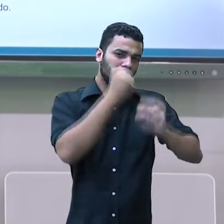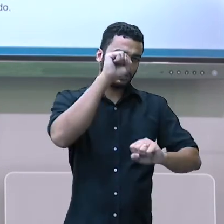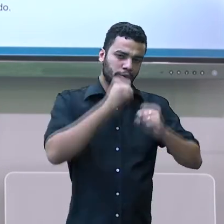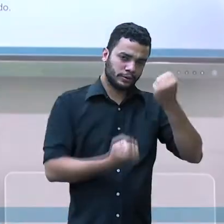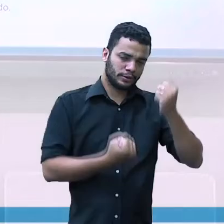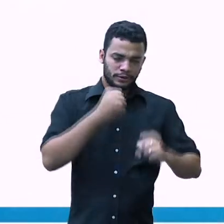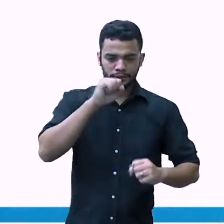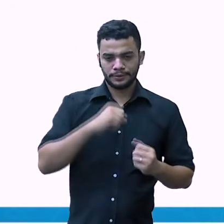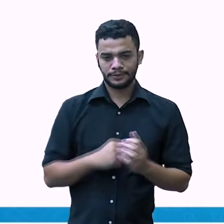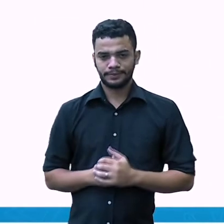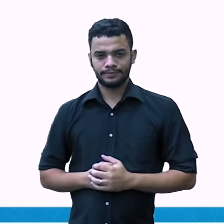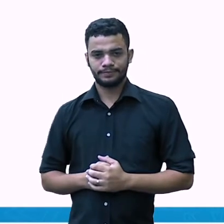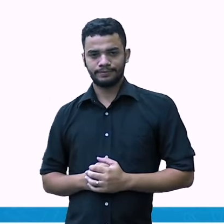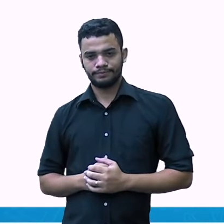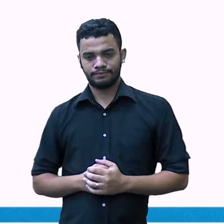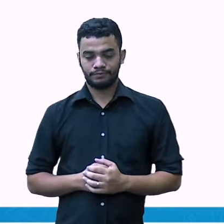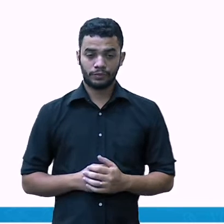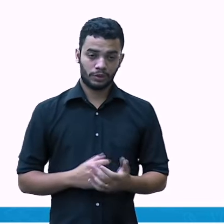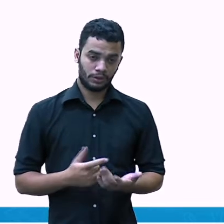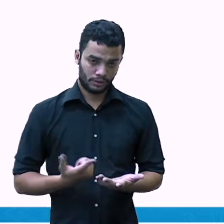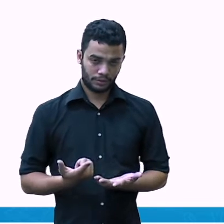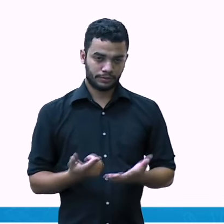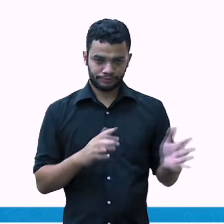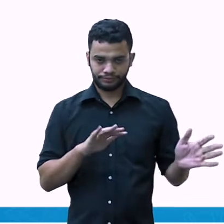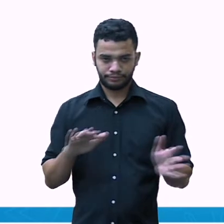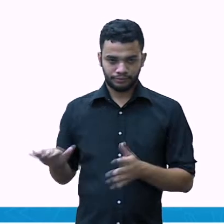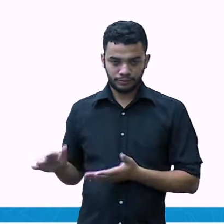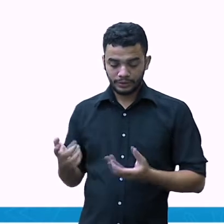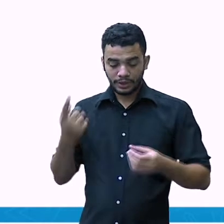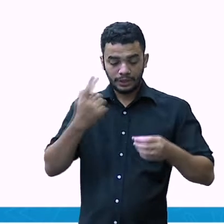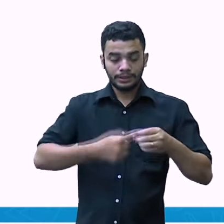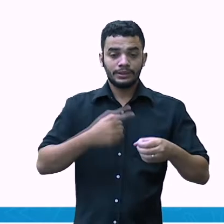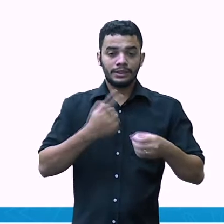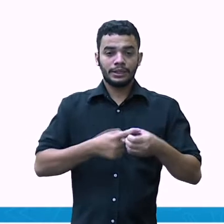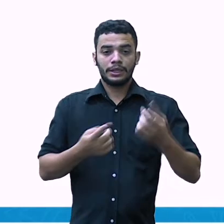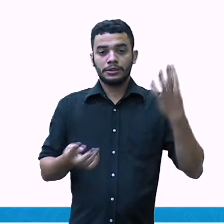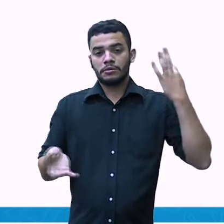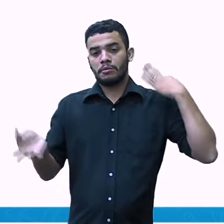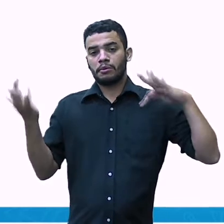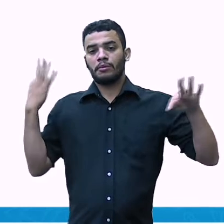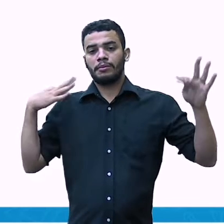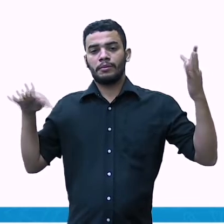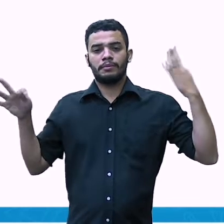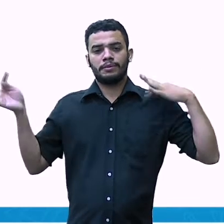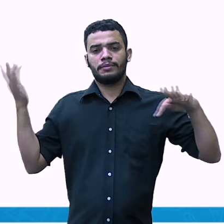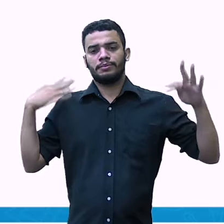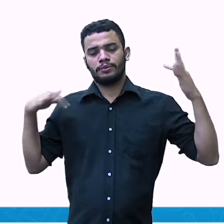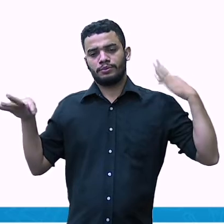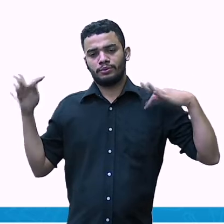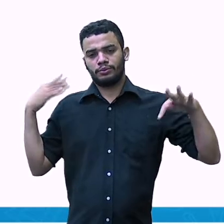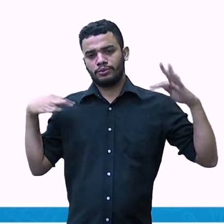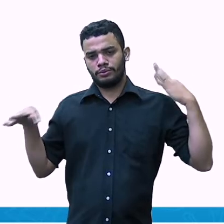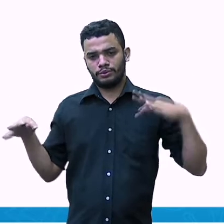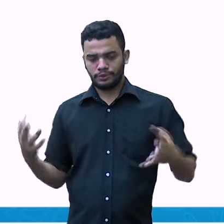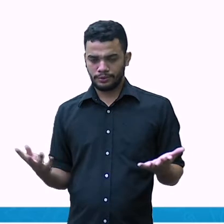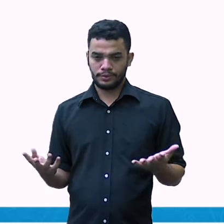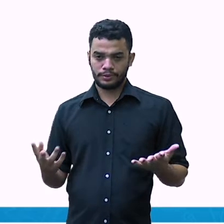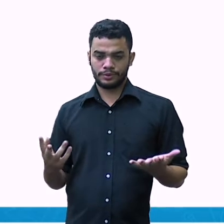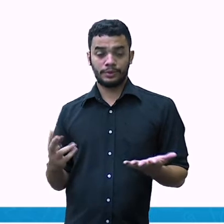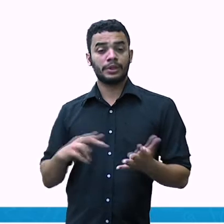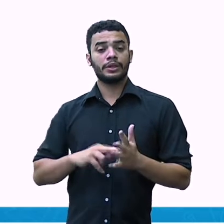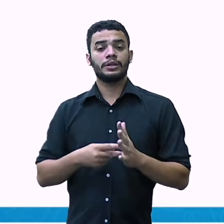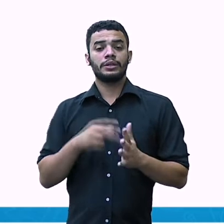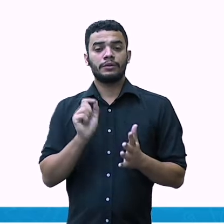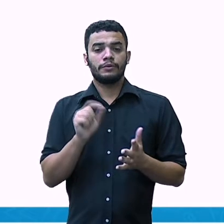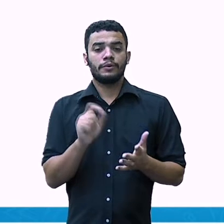Cidades turísticas correspondem a núcleos urbanos que têm como principal atividade econômica